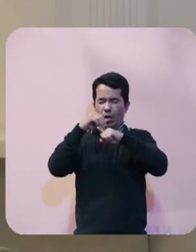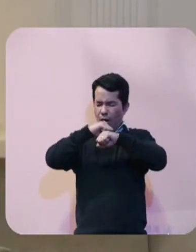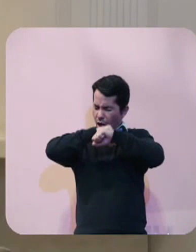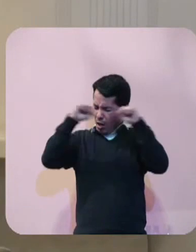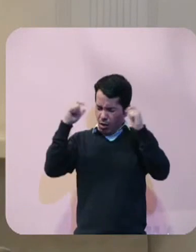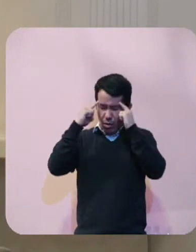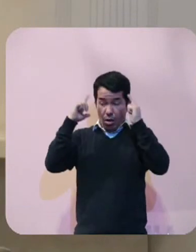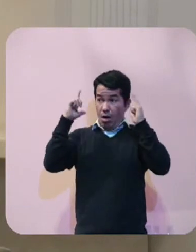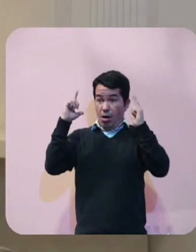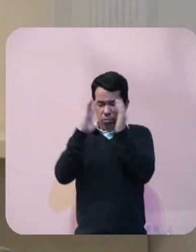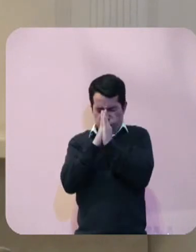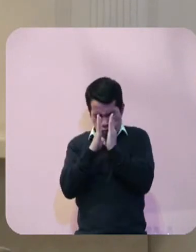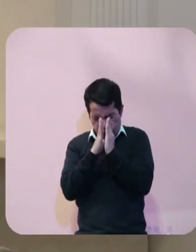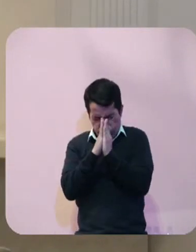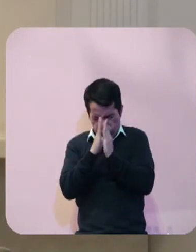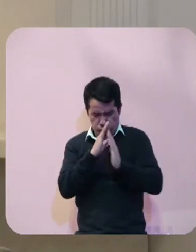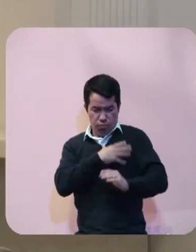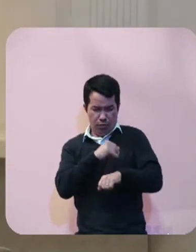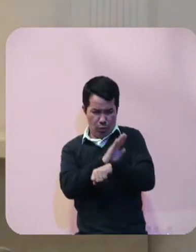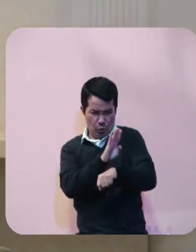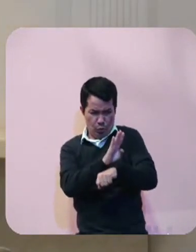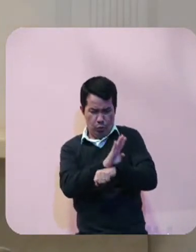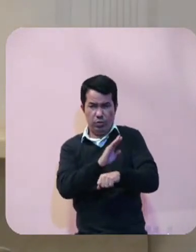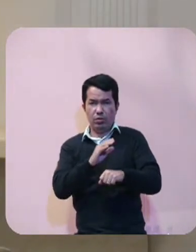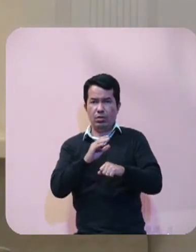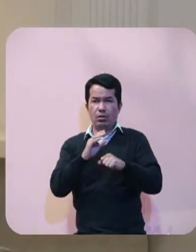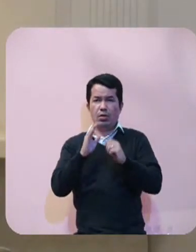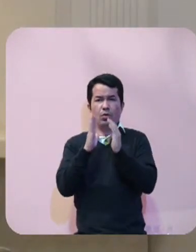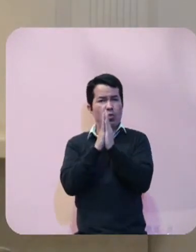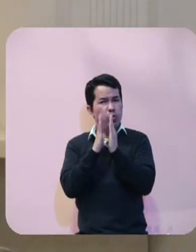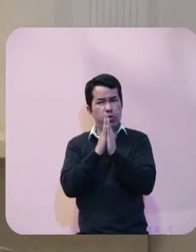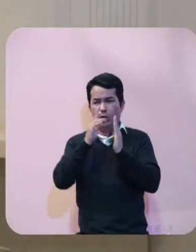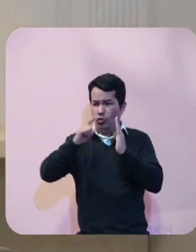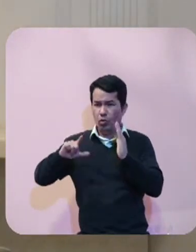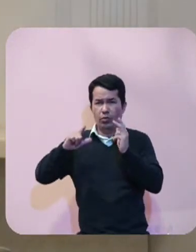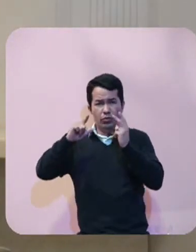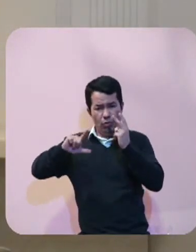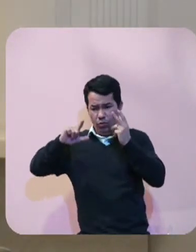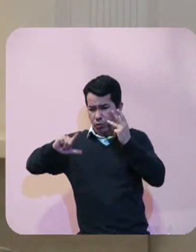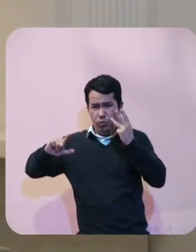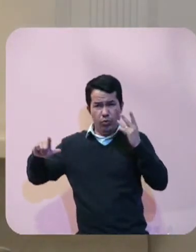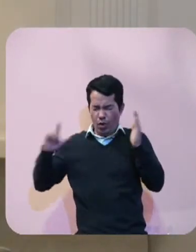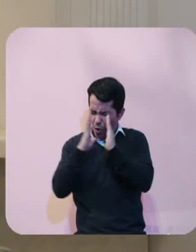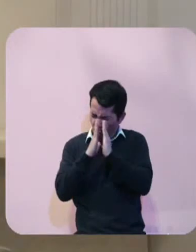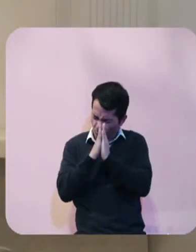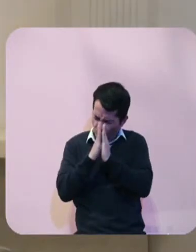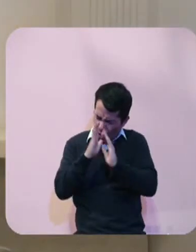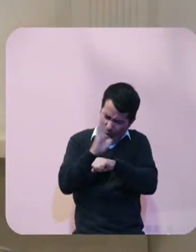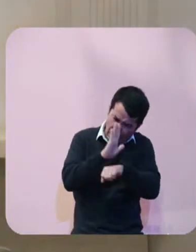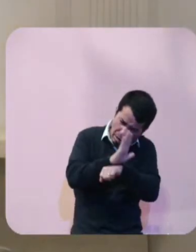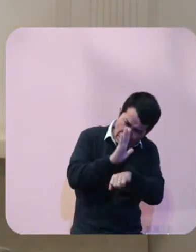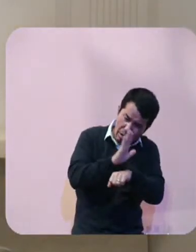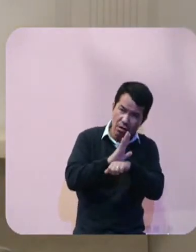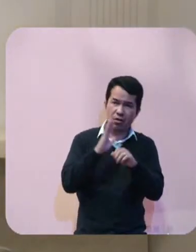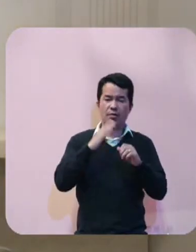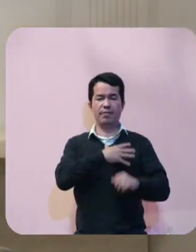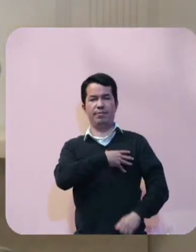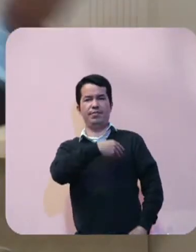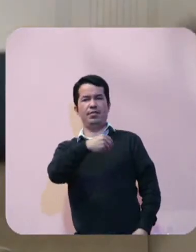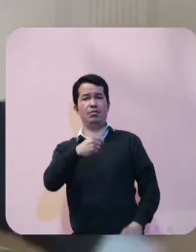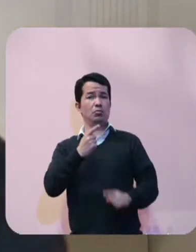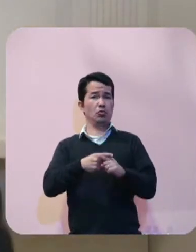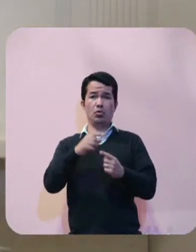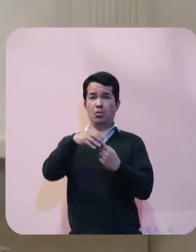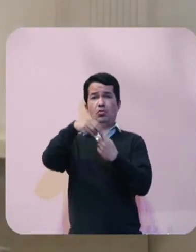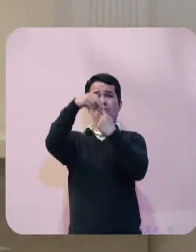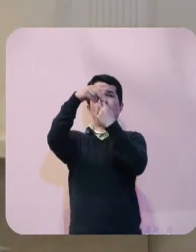perseverantemente, porque a única pessoa que pode ter as mãos e os braços longos o suficiente para